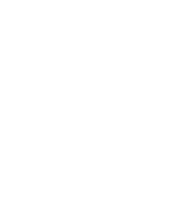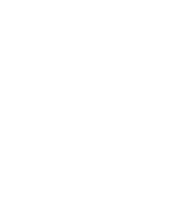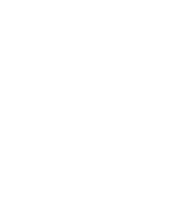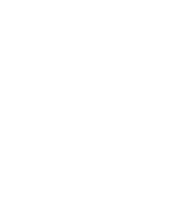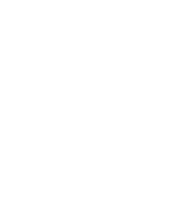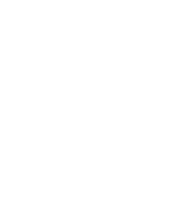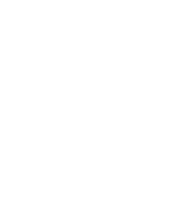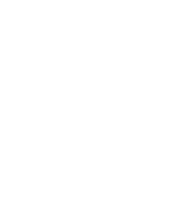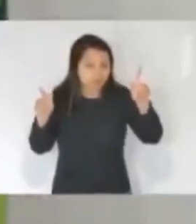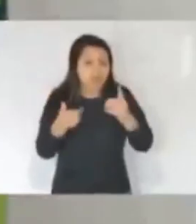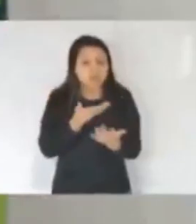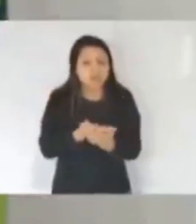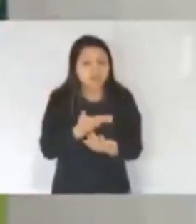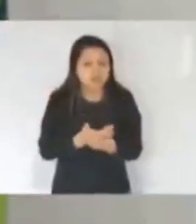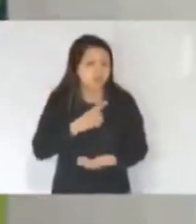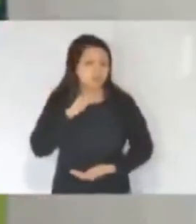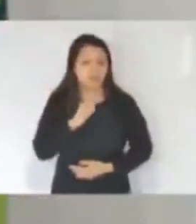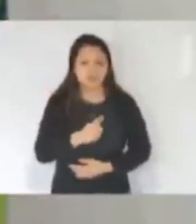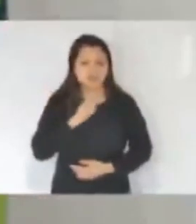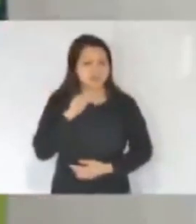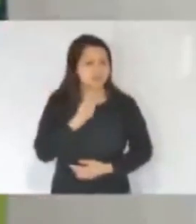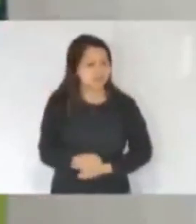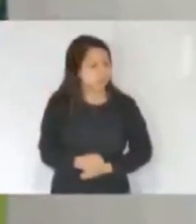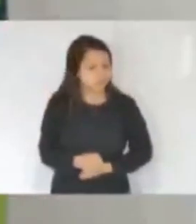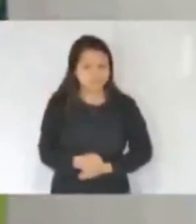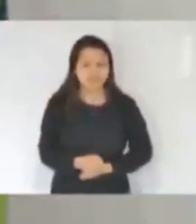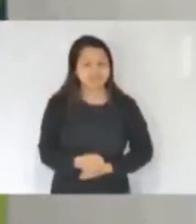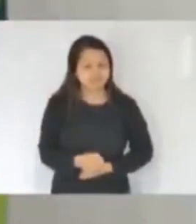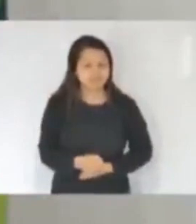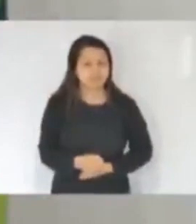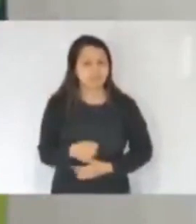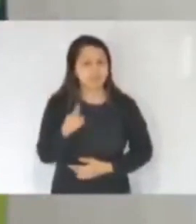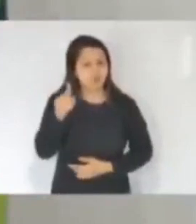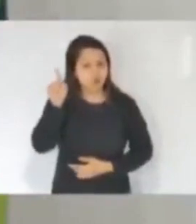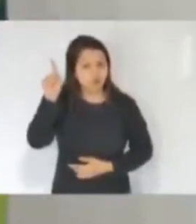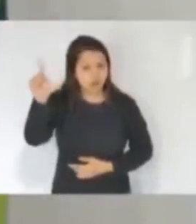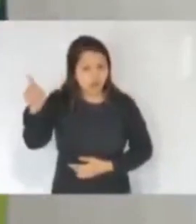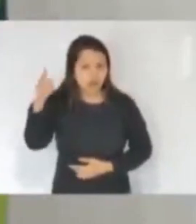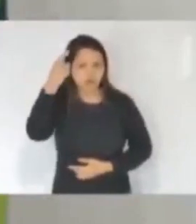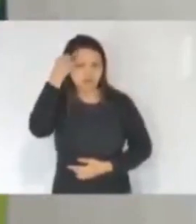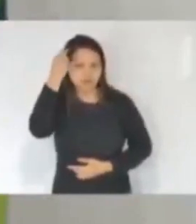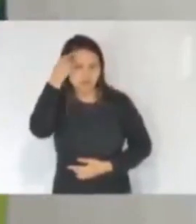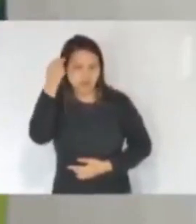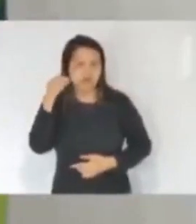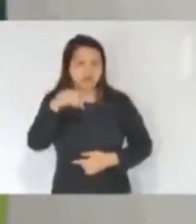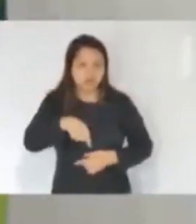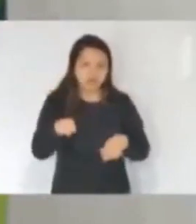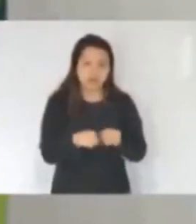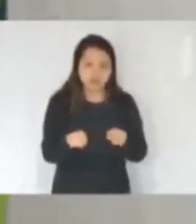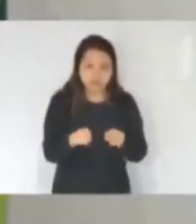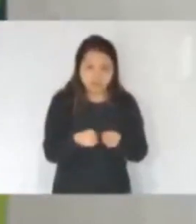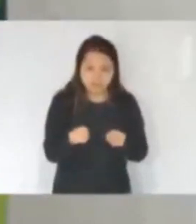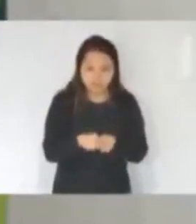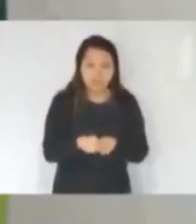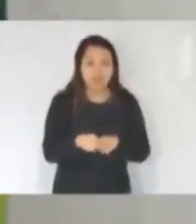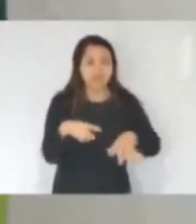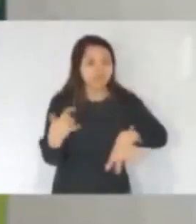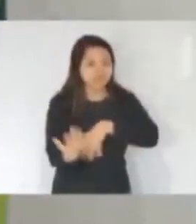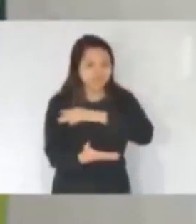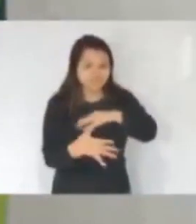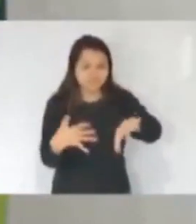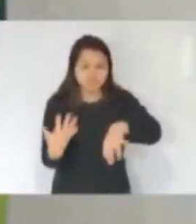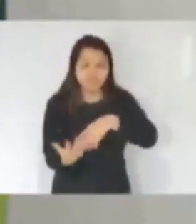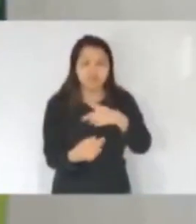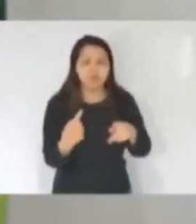conseguindo estudar e estão sendo coagidos. Então é um caos nas duas universidades, nas duas pontas do Estado, apenas em decorrência do